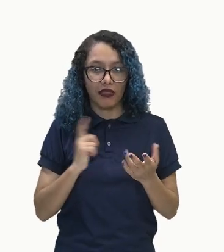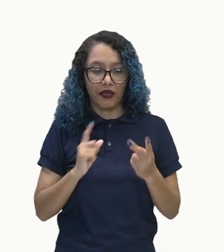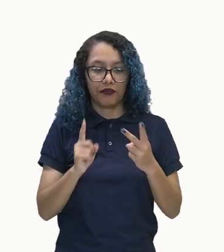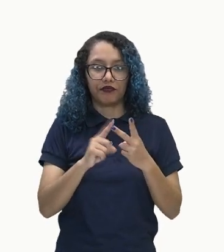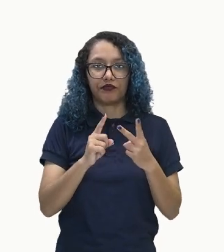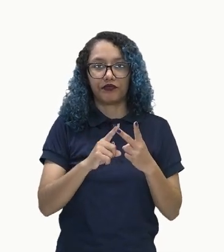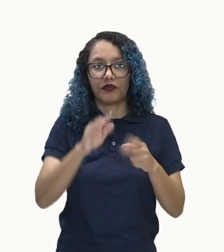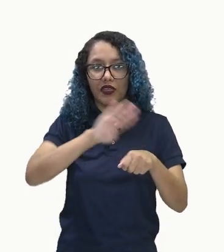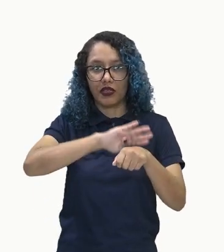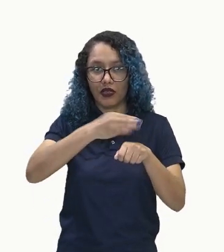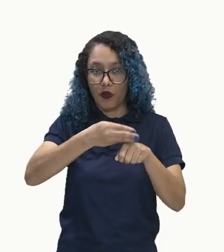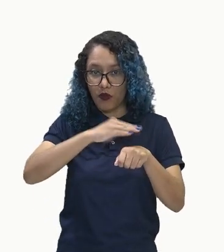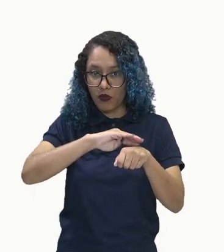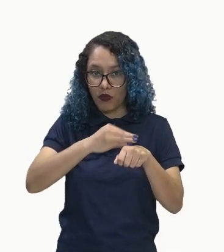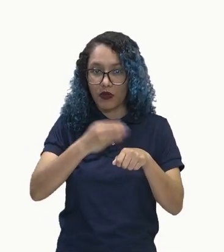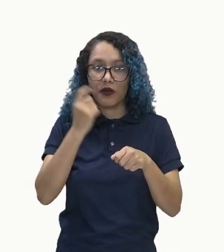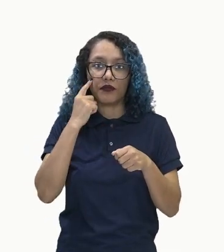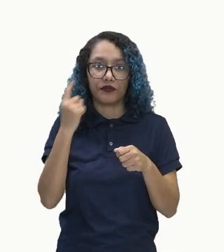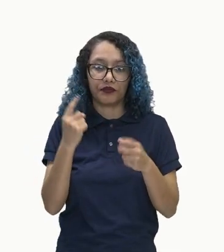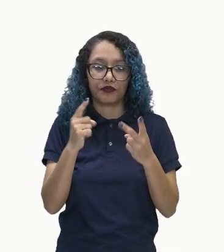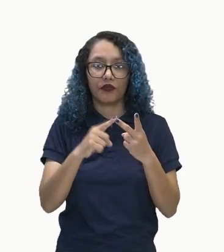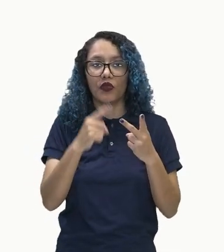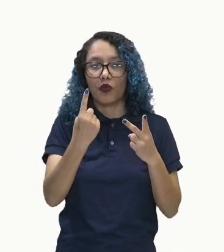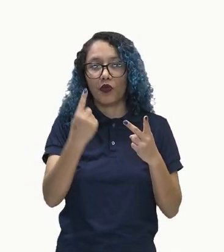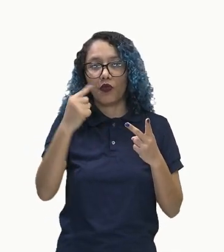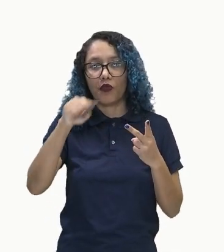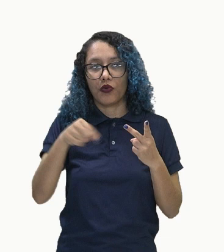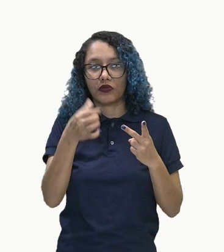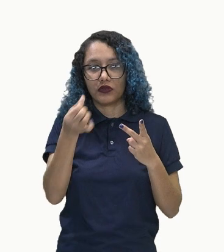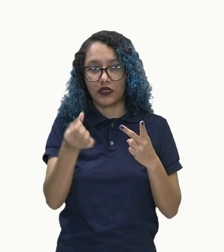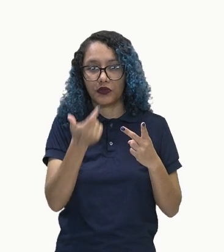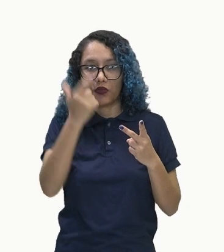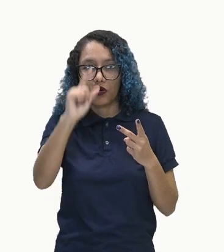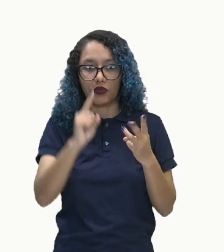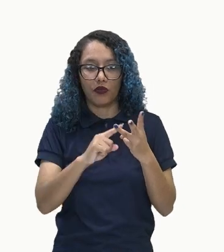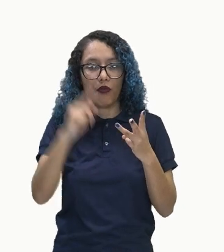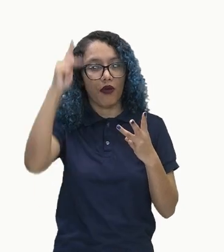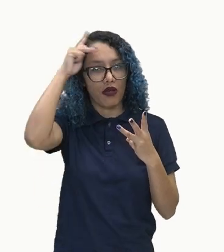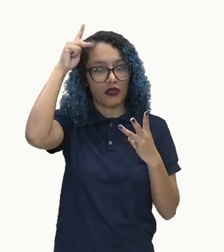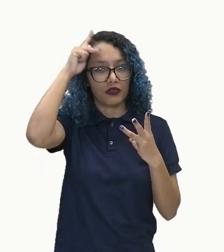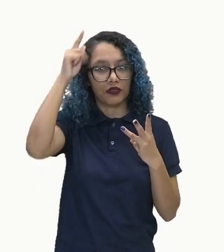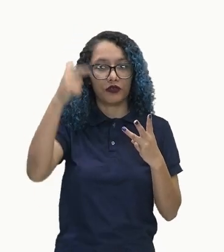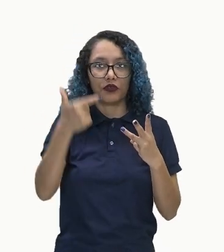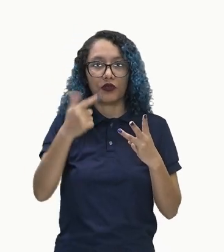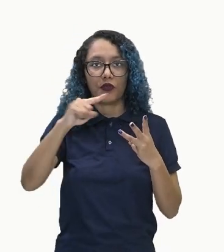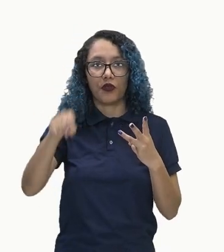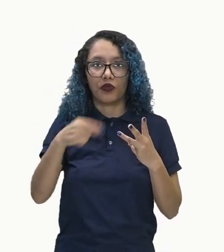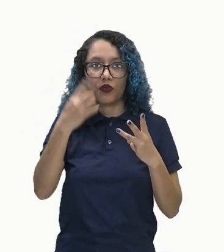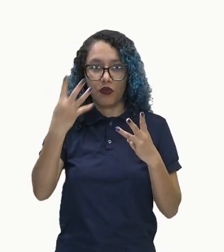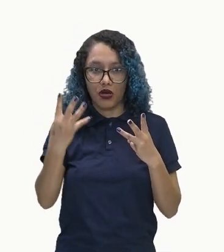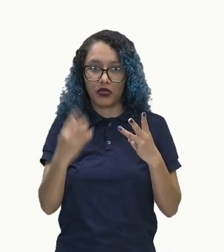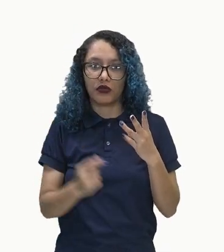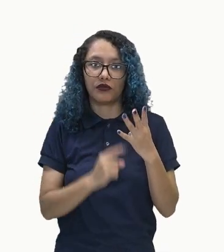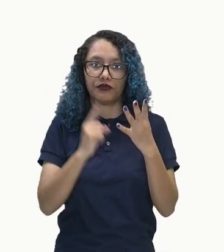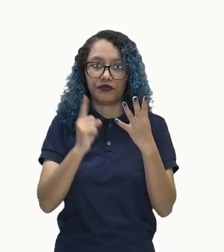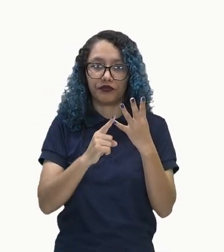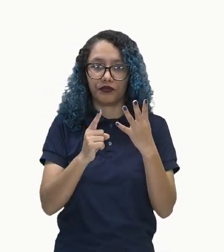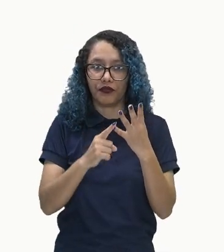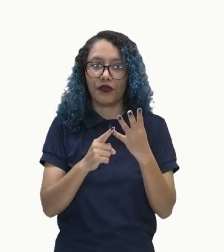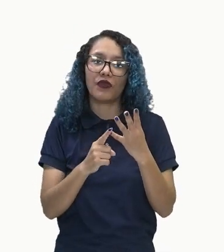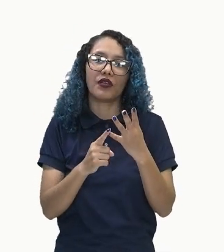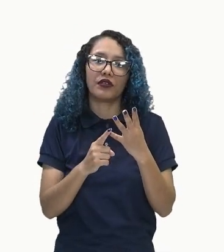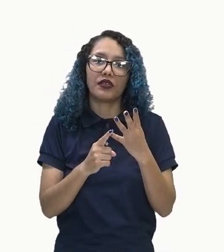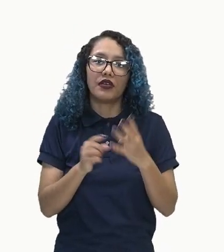Itacoatiara, né, 1,6%, Parintins, 2,4%,